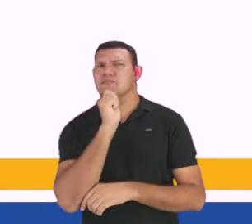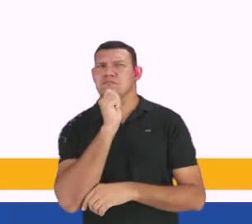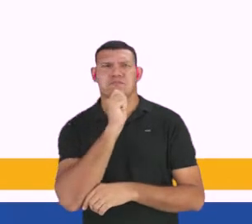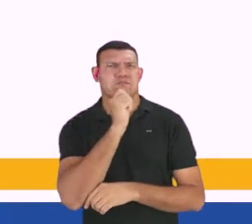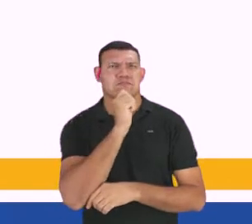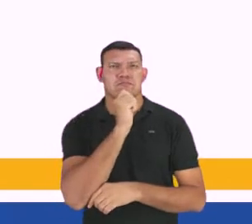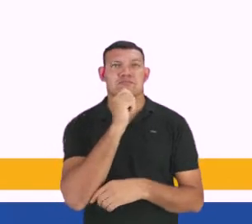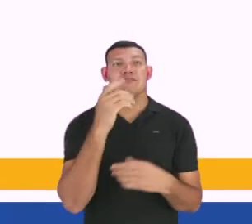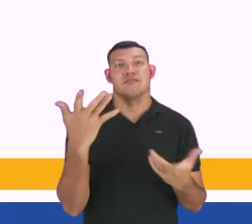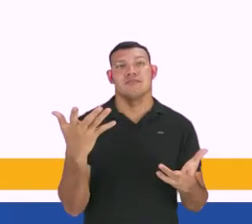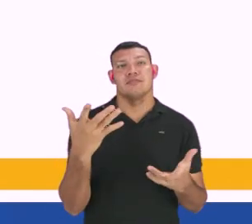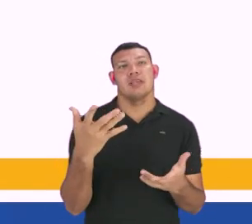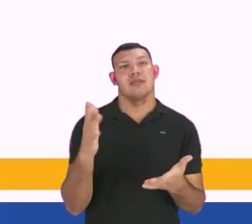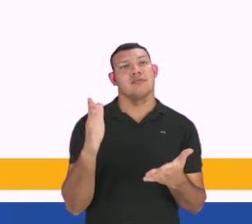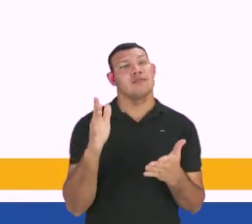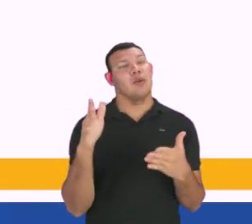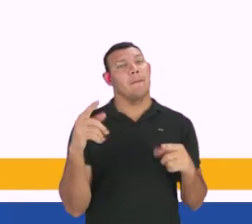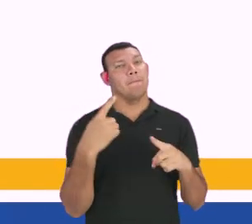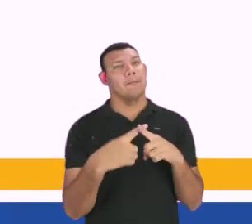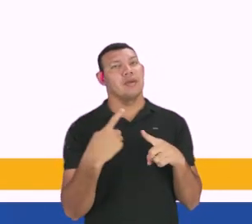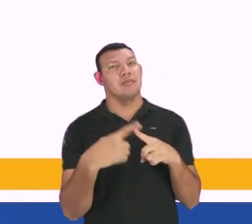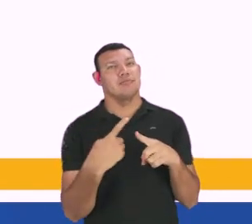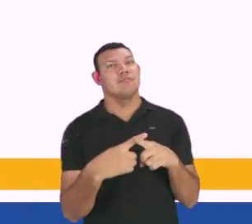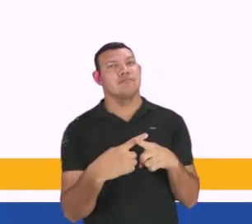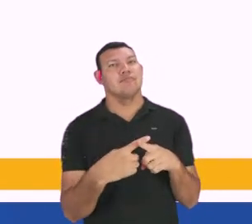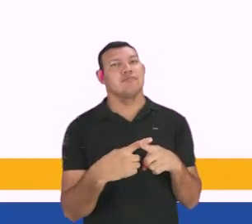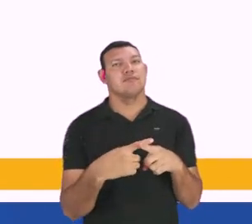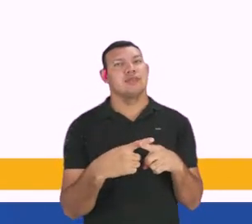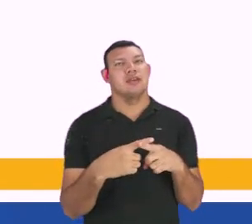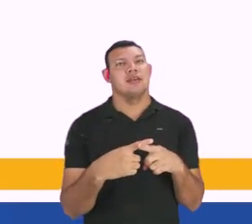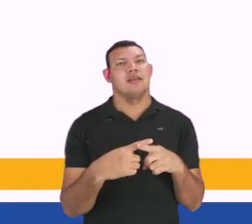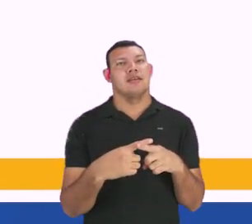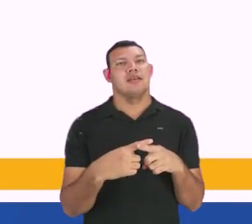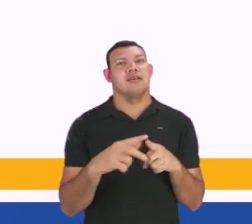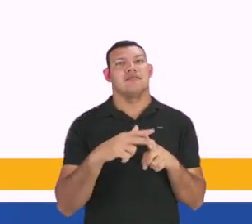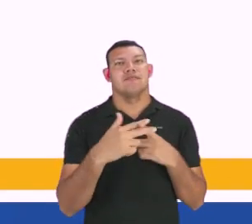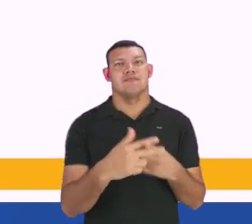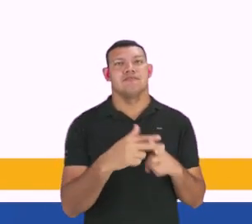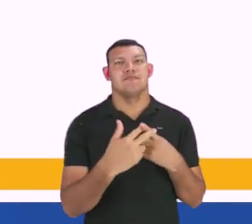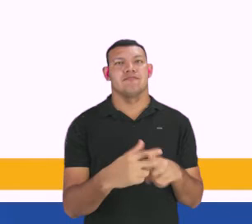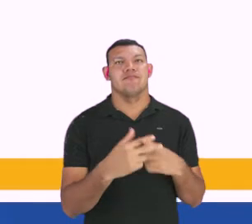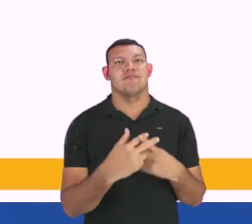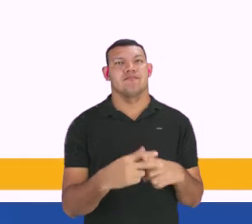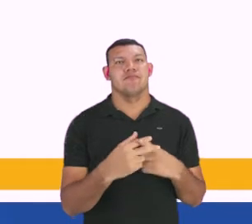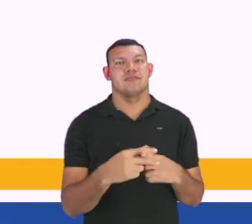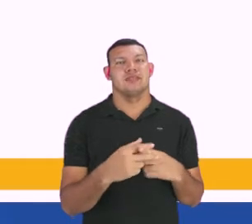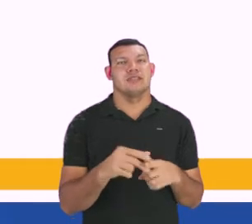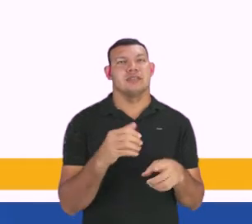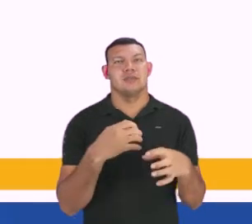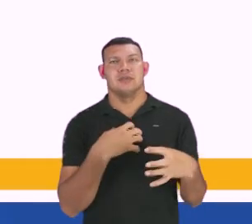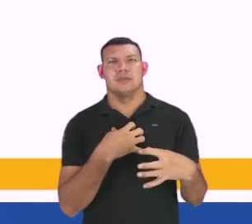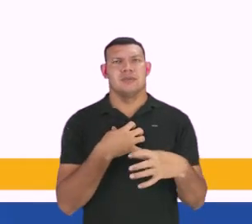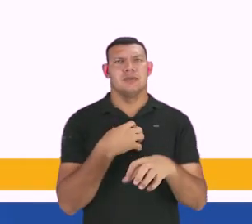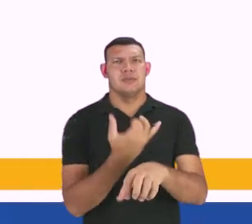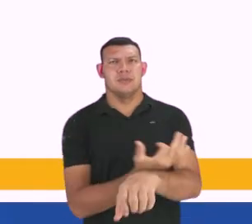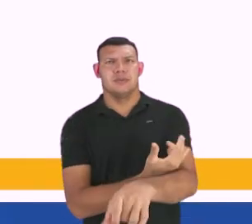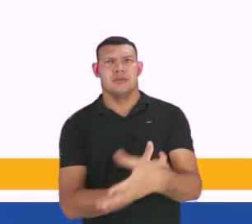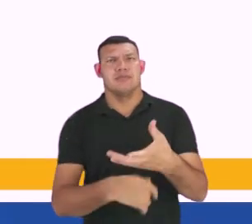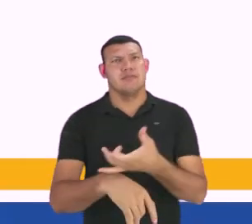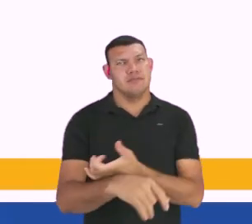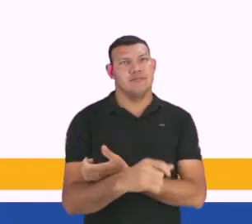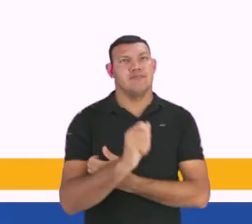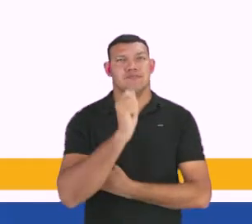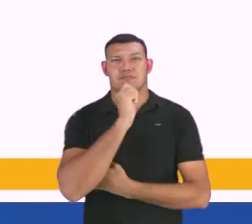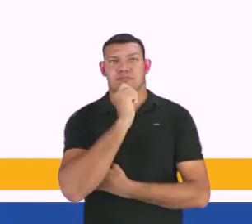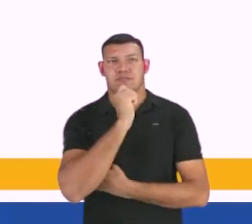Super Interessante em março de 2006. E aqui temos em vista os argumentos utilizados por